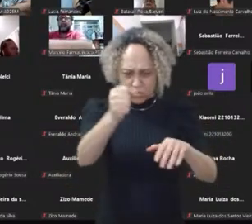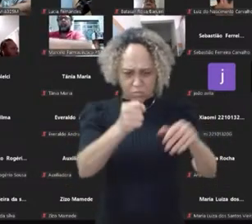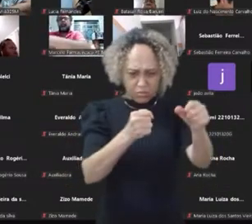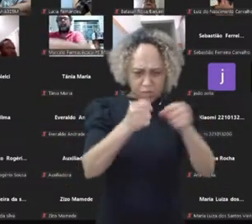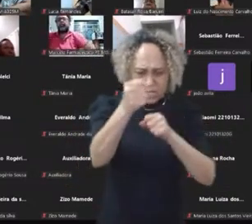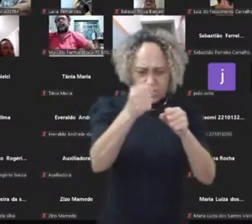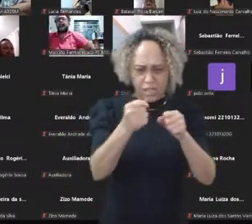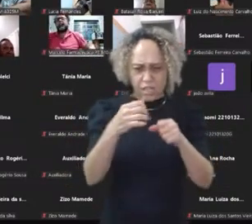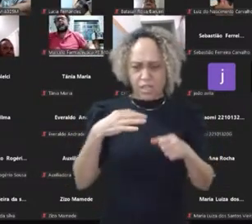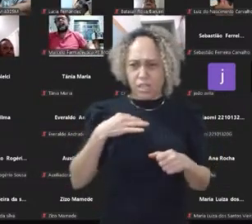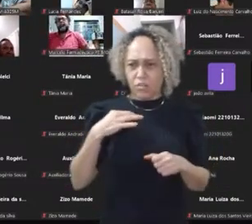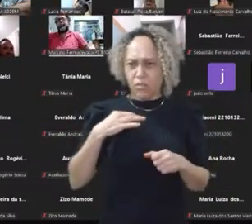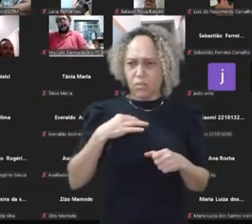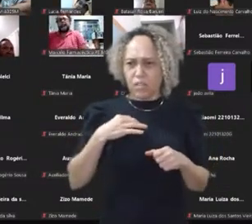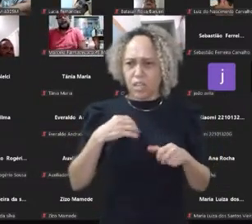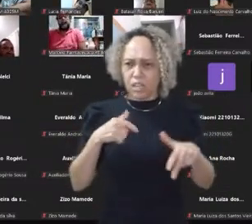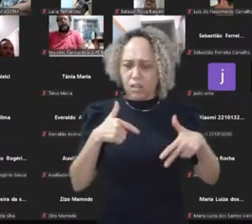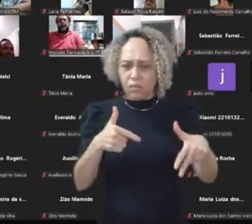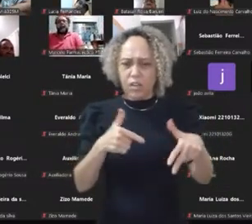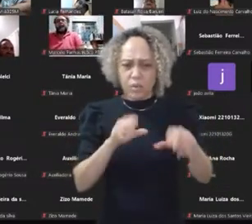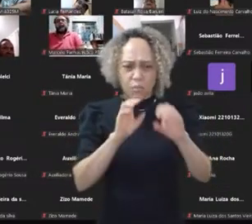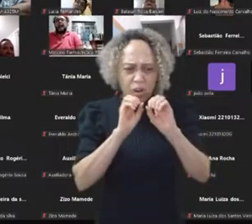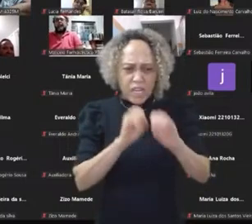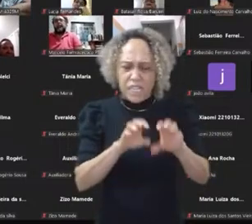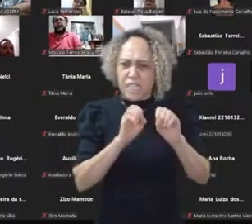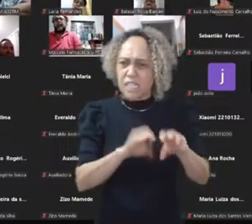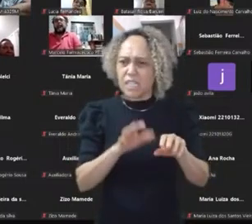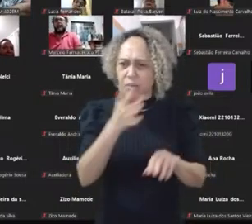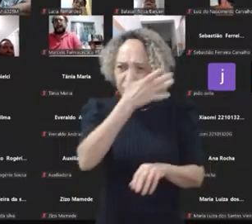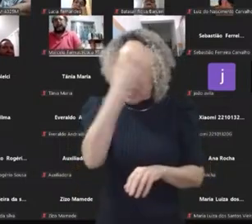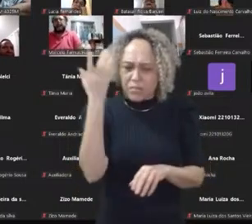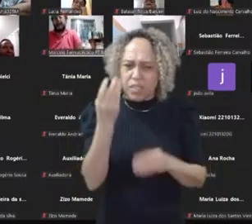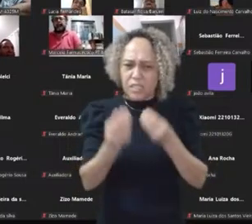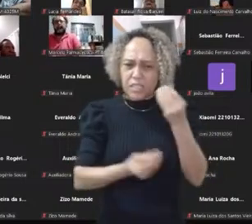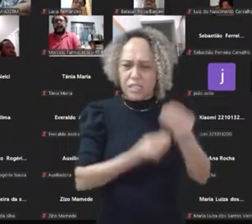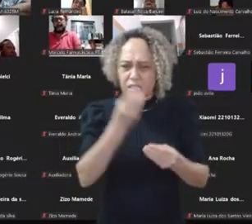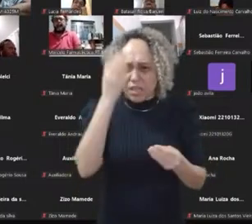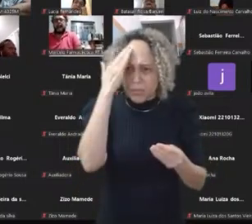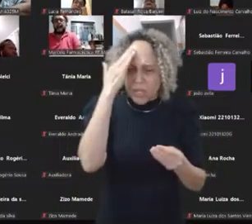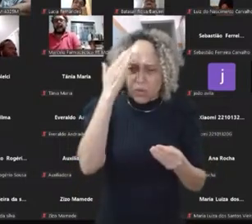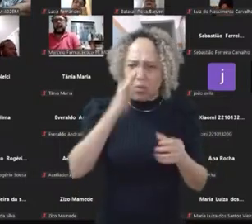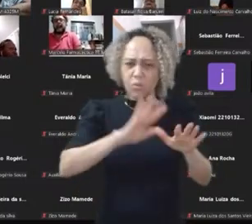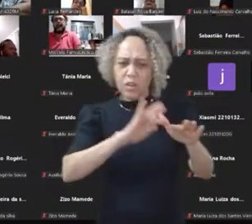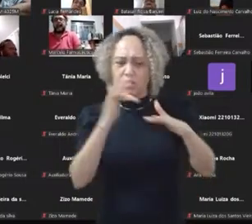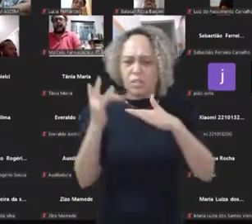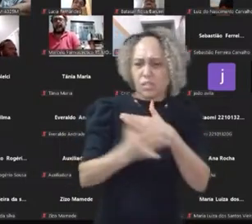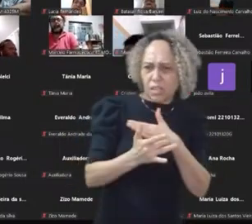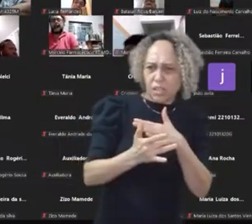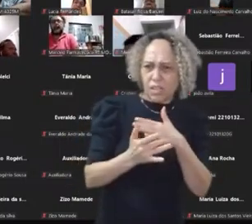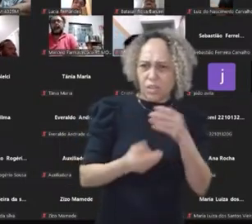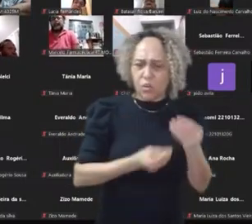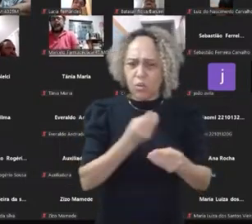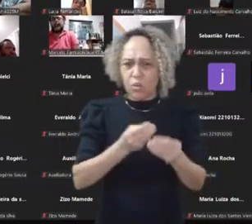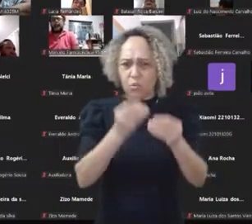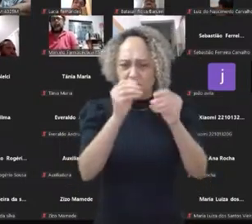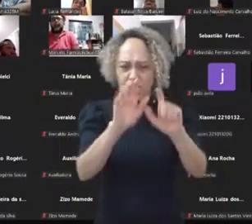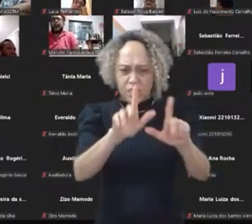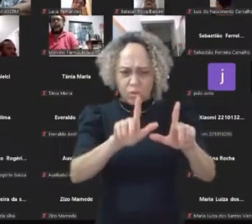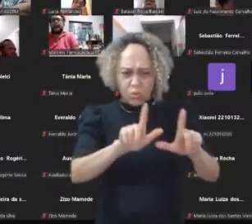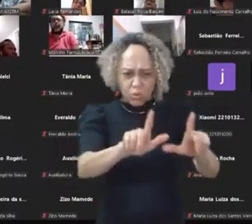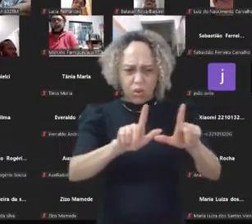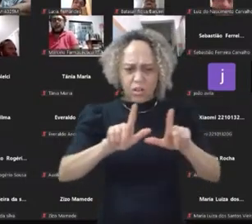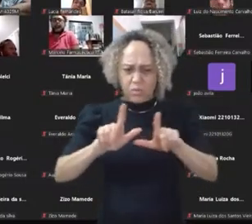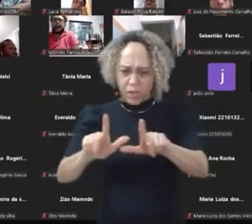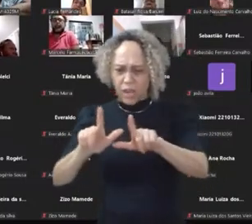e falar olha Vamos ensinar o mínimo para essas pessoas saberem como funciona as redes sociais como fazer um cortezinho produzir aí